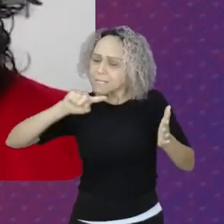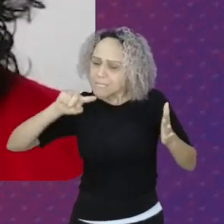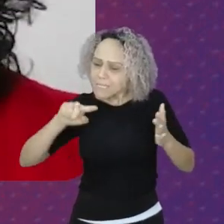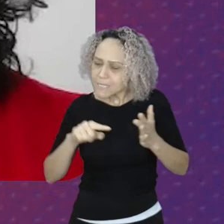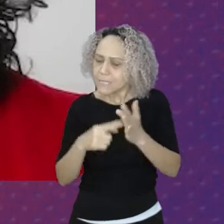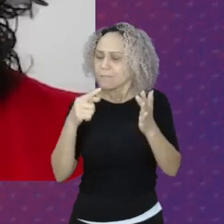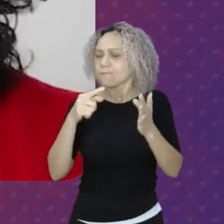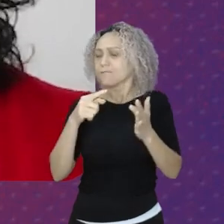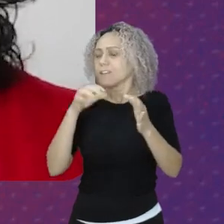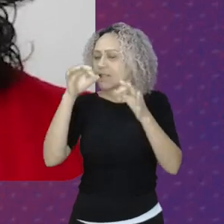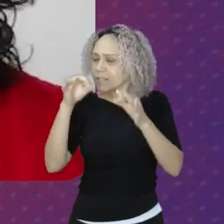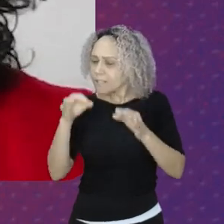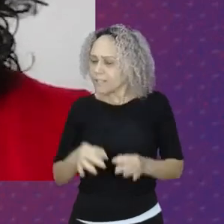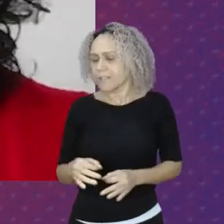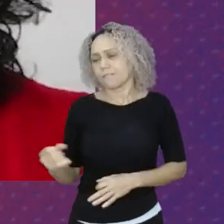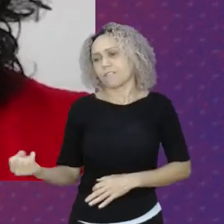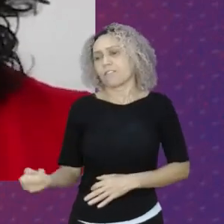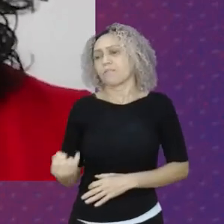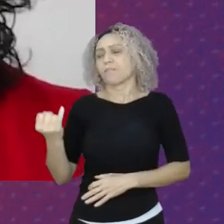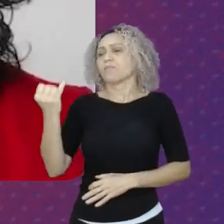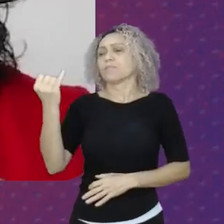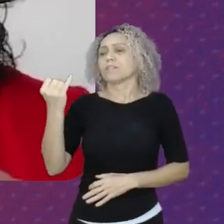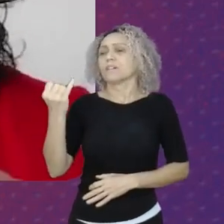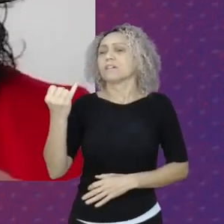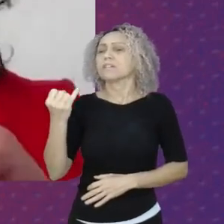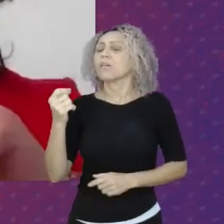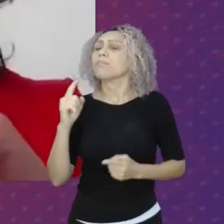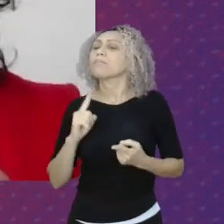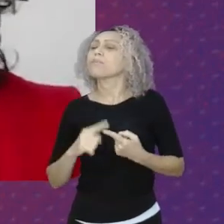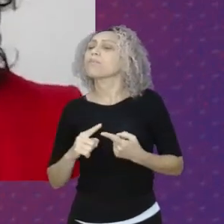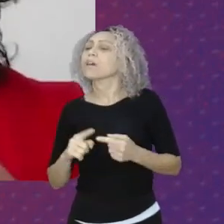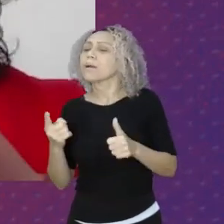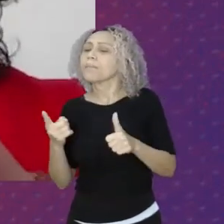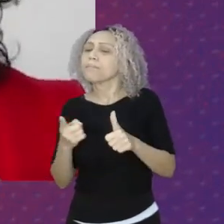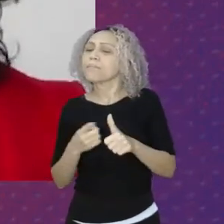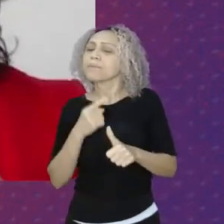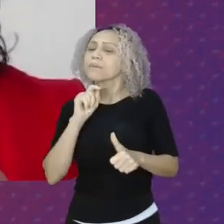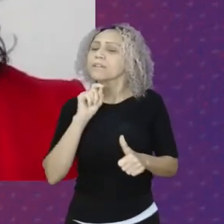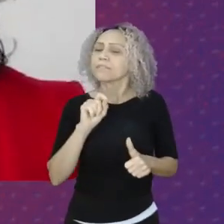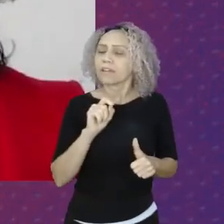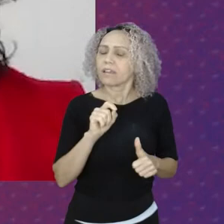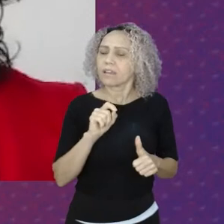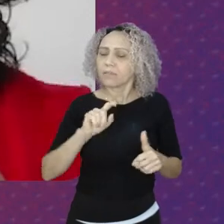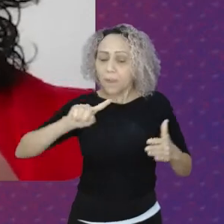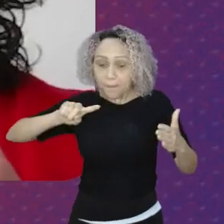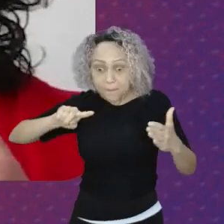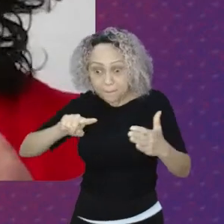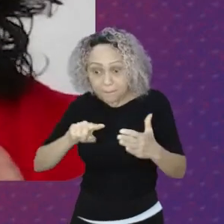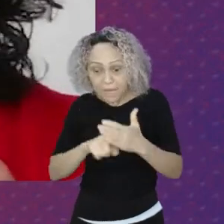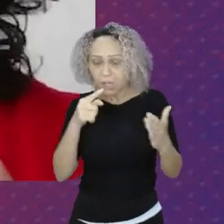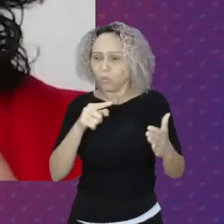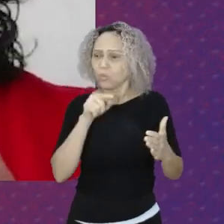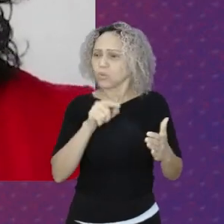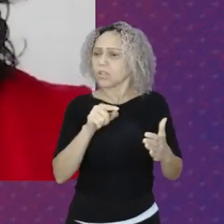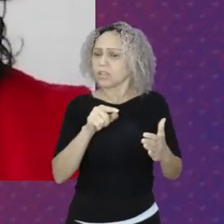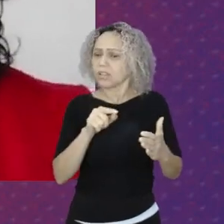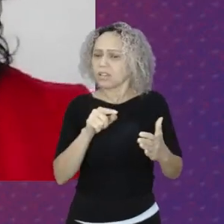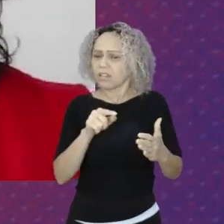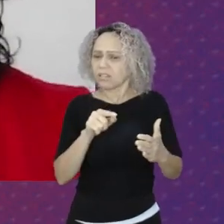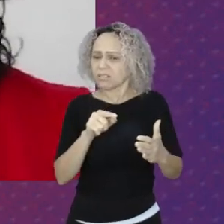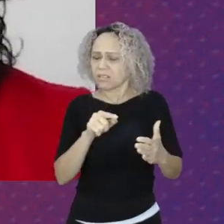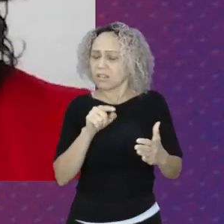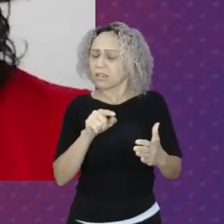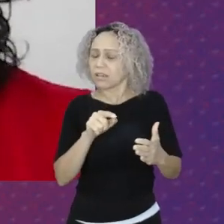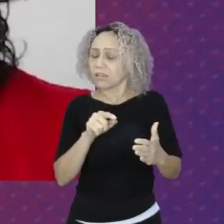importante, pois, primeiro, vai desencadear as medidas de proteção para